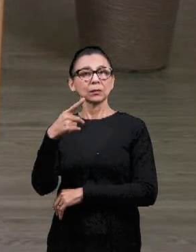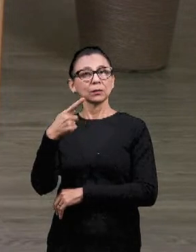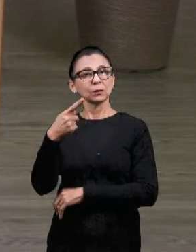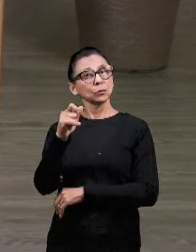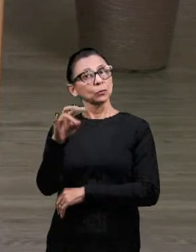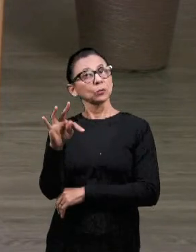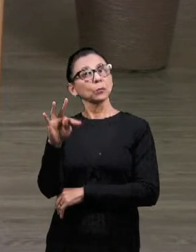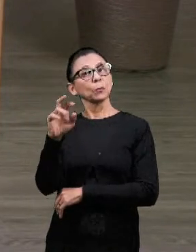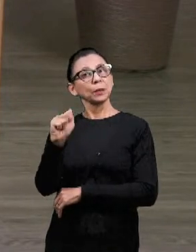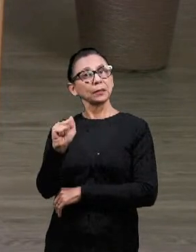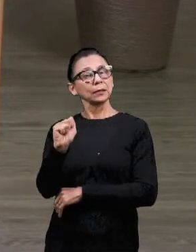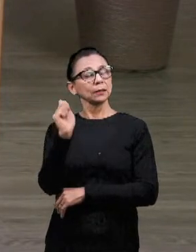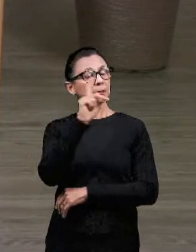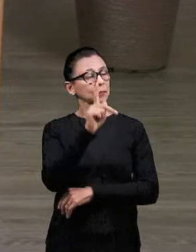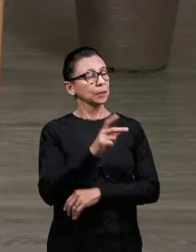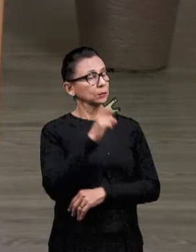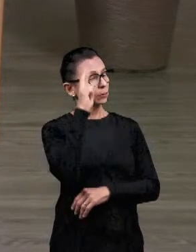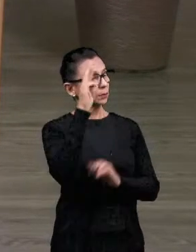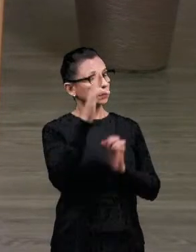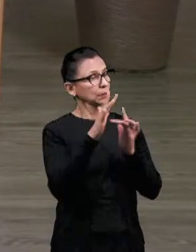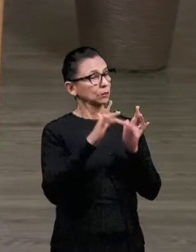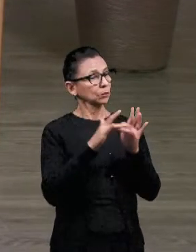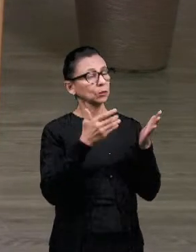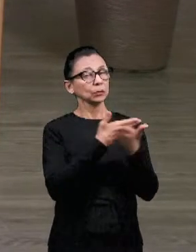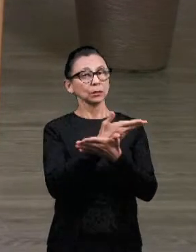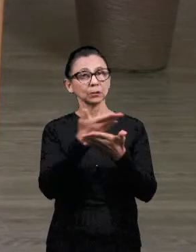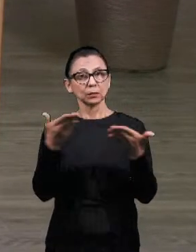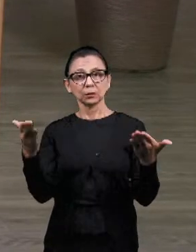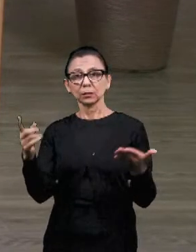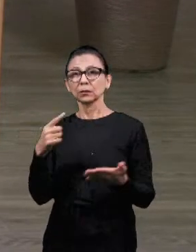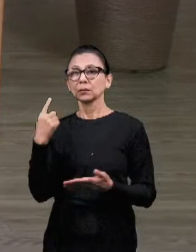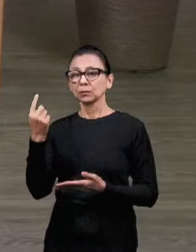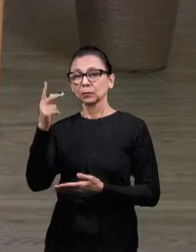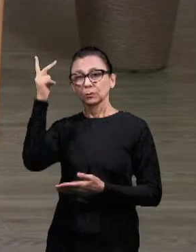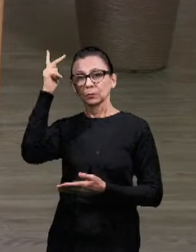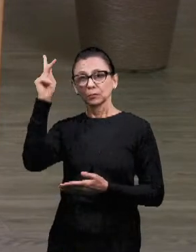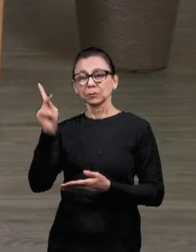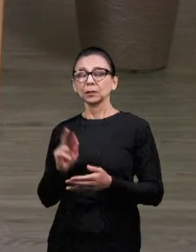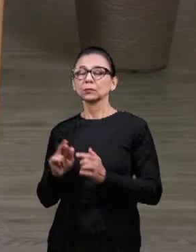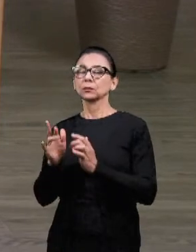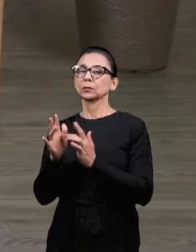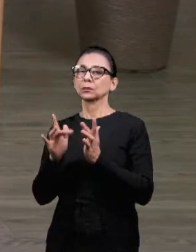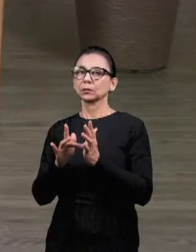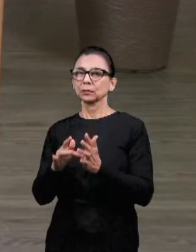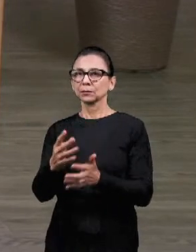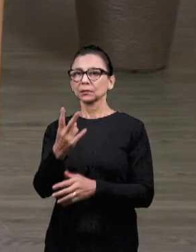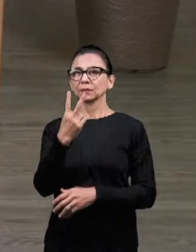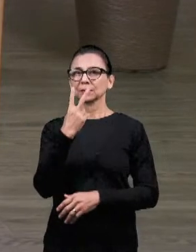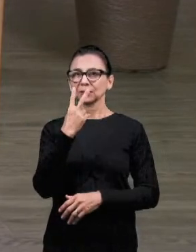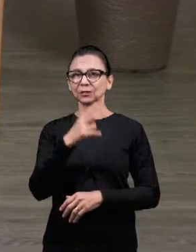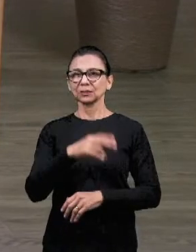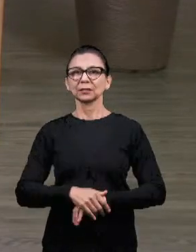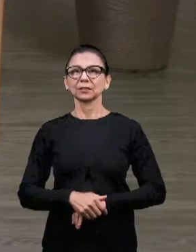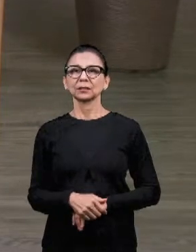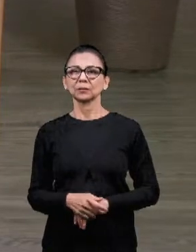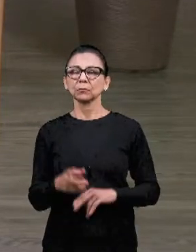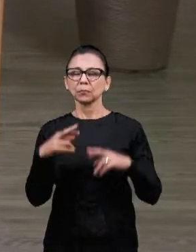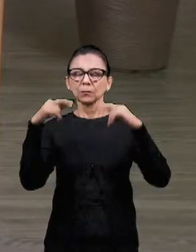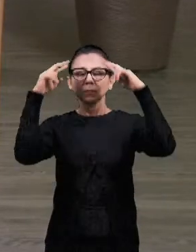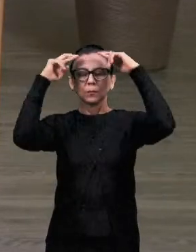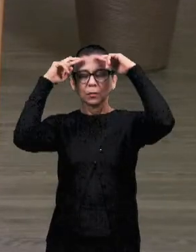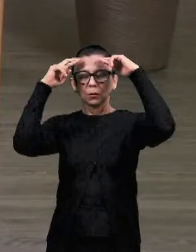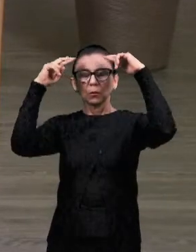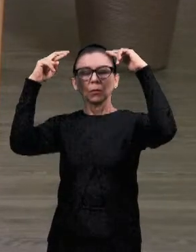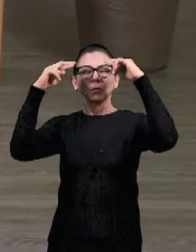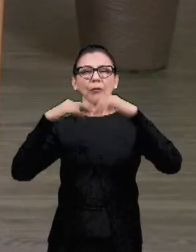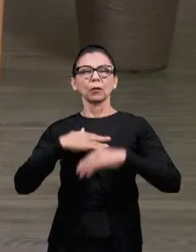Paz do Senhor Josias e paz do Senhor para os irmãos que já estão conectados. Para nós é uma honra muito grande